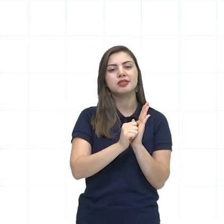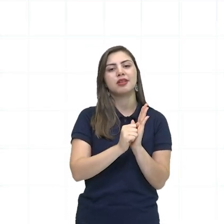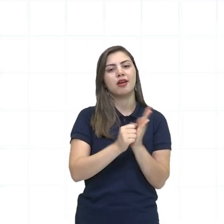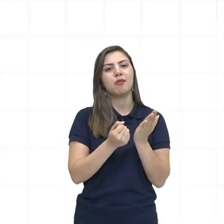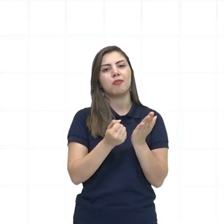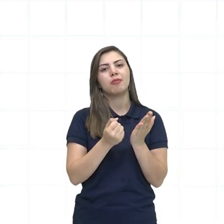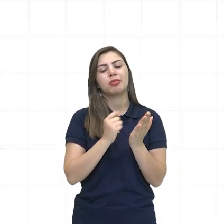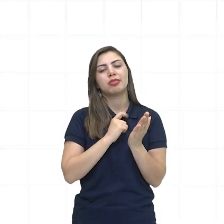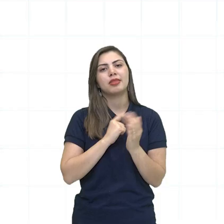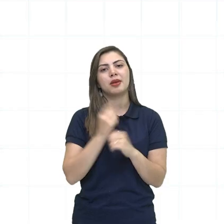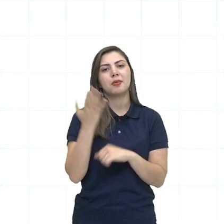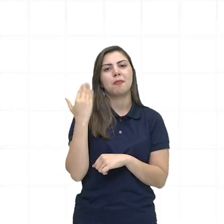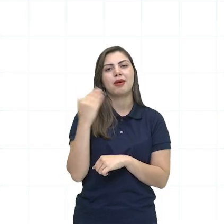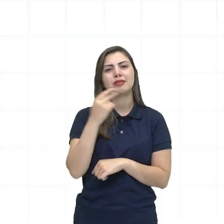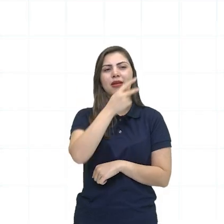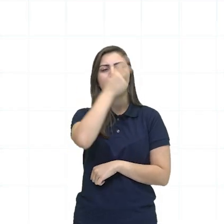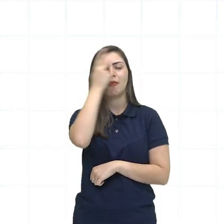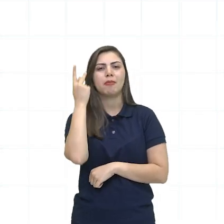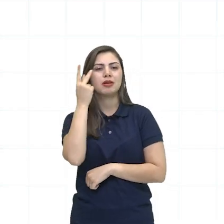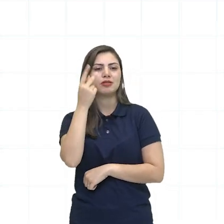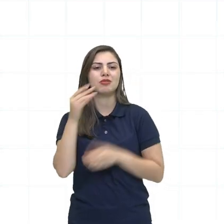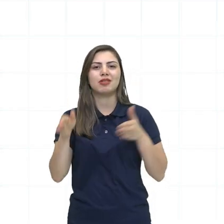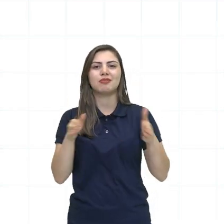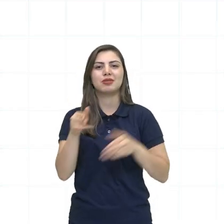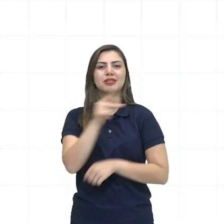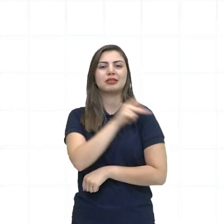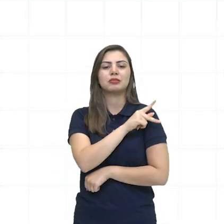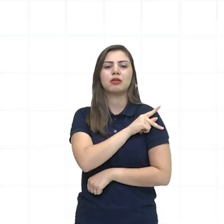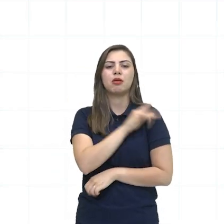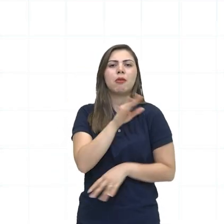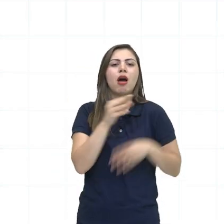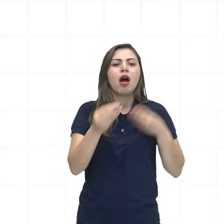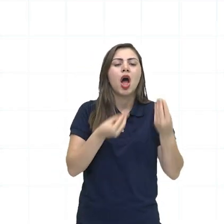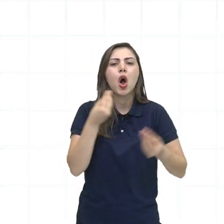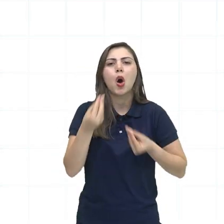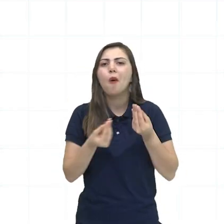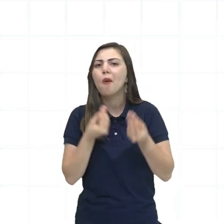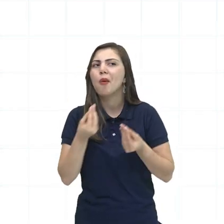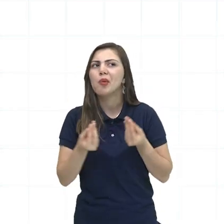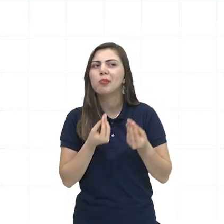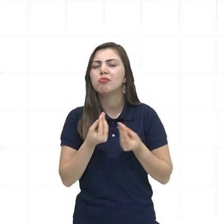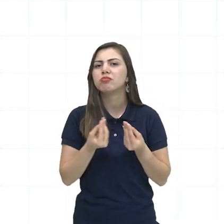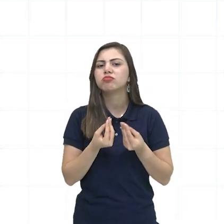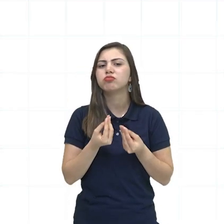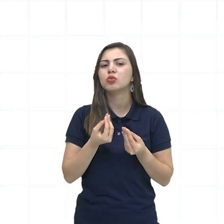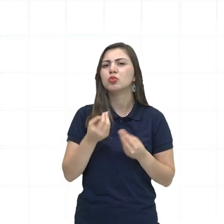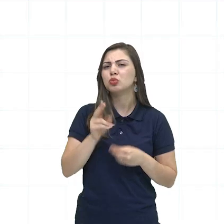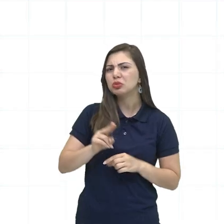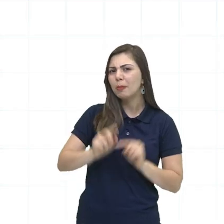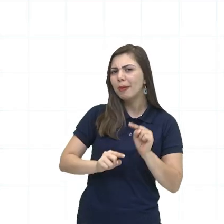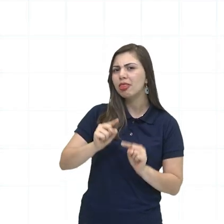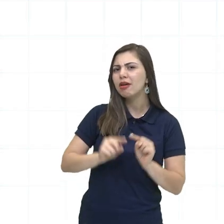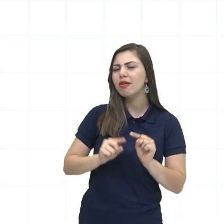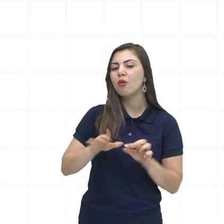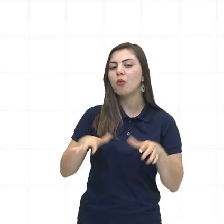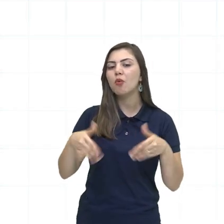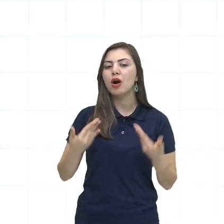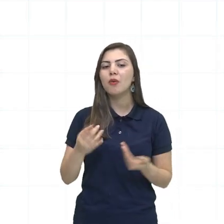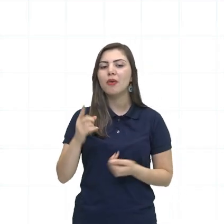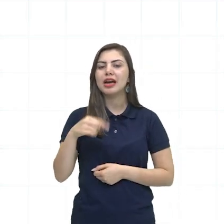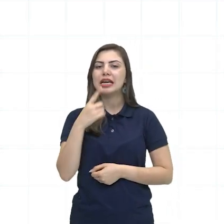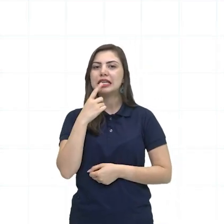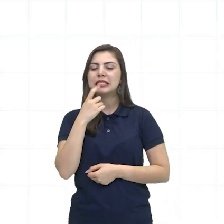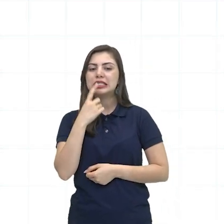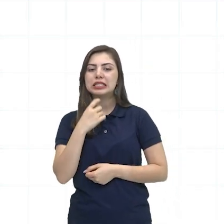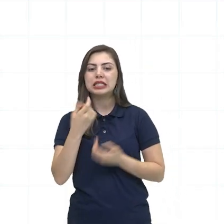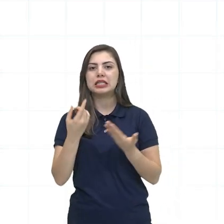pré-histórico. Então, mas como é que eram feitas, professora, esses desenhos, essas pinturas? Os materiais que eles utilizavam eram